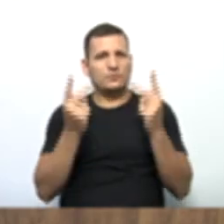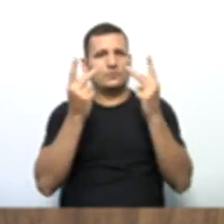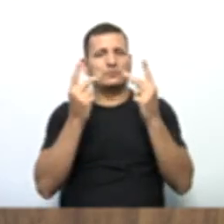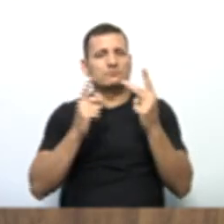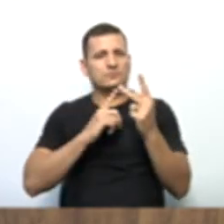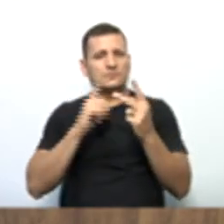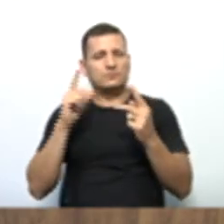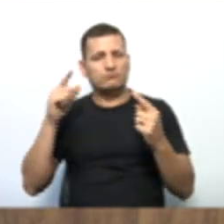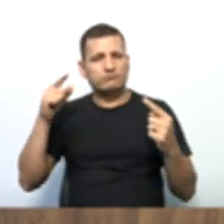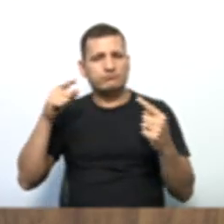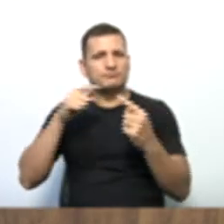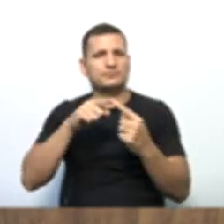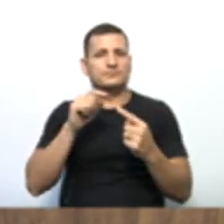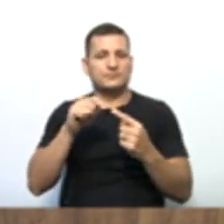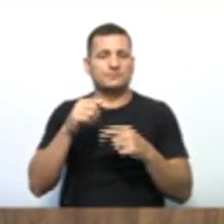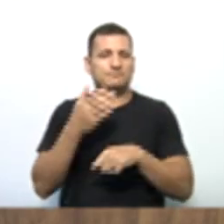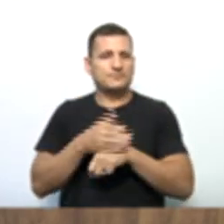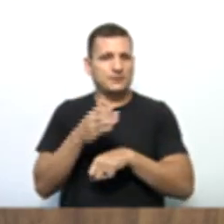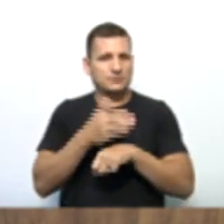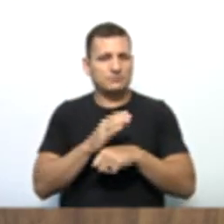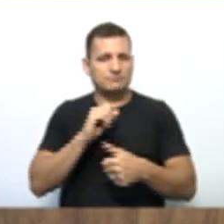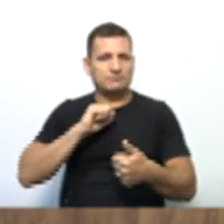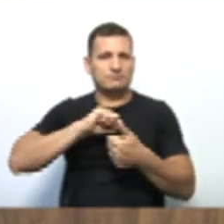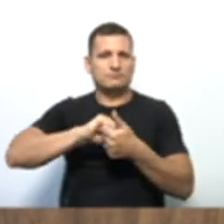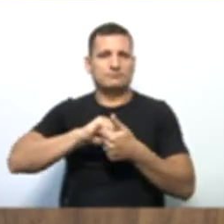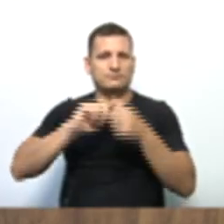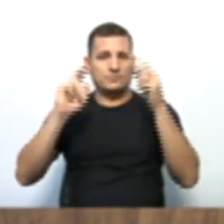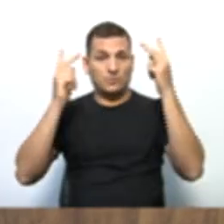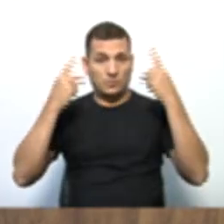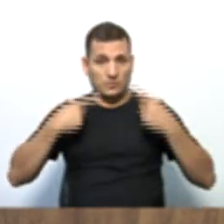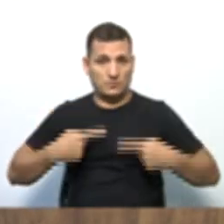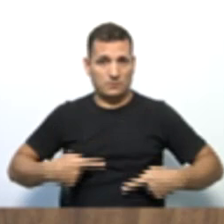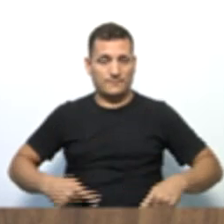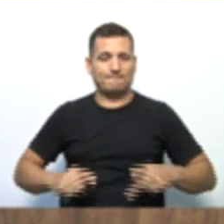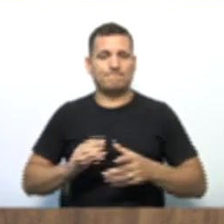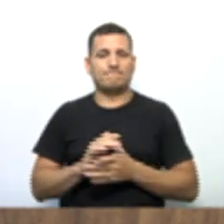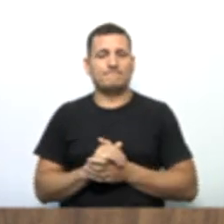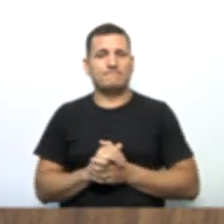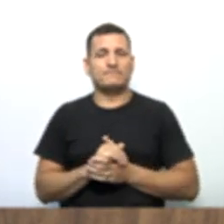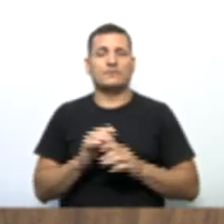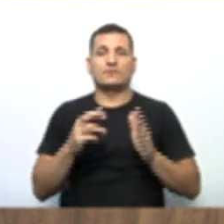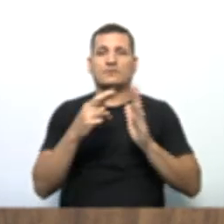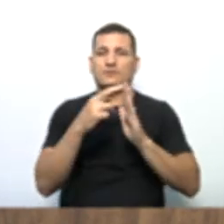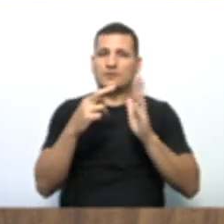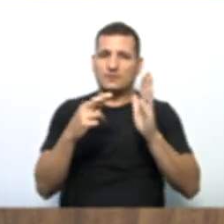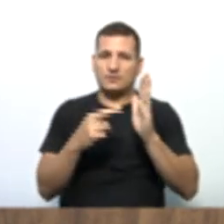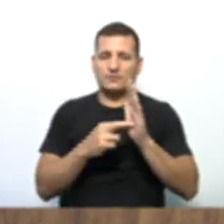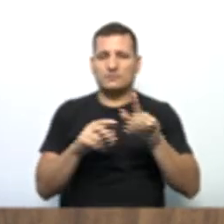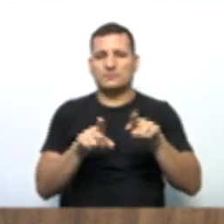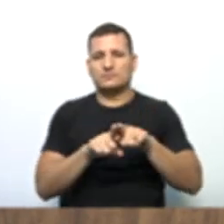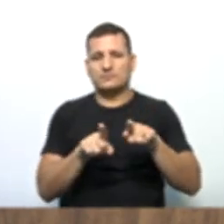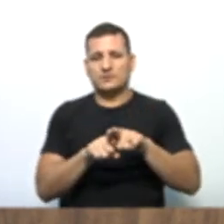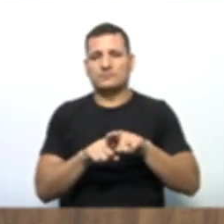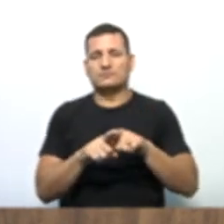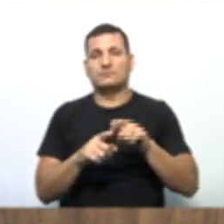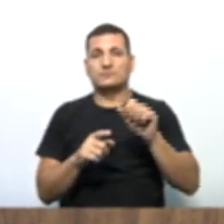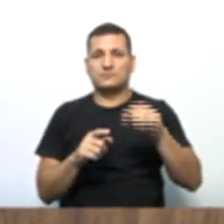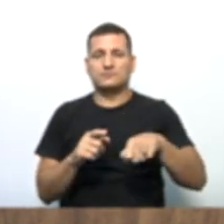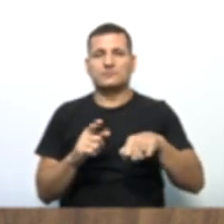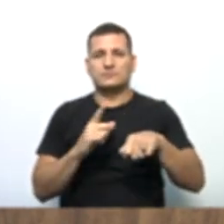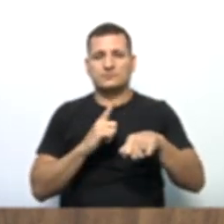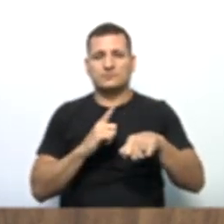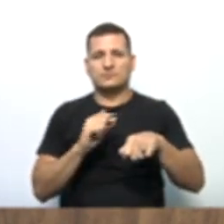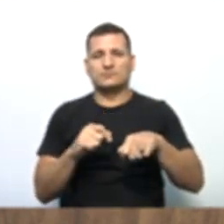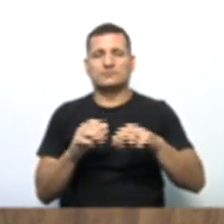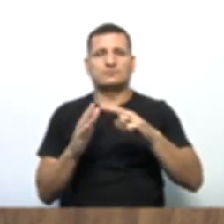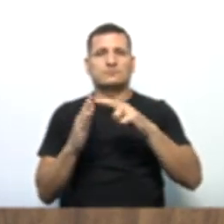ver, então, com essa prática das qualidades humanas. E as normas de conduta, como o professor falou, aí sim, tem a ver com